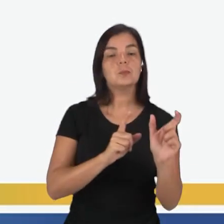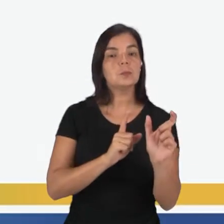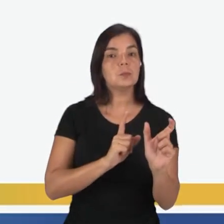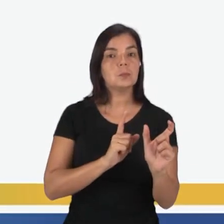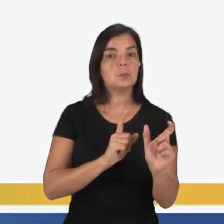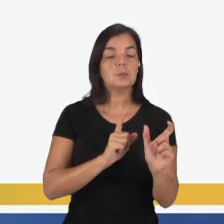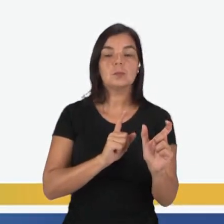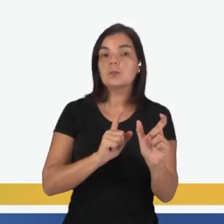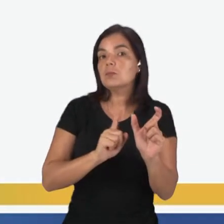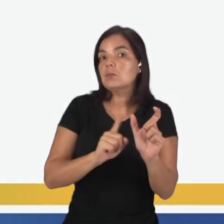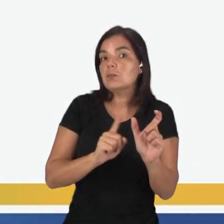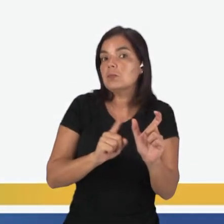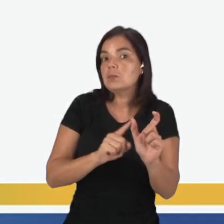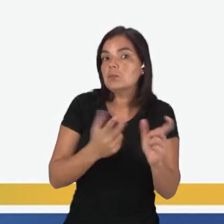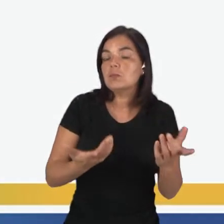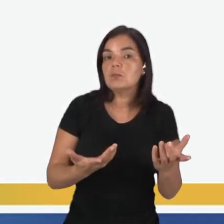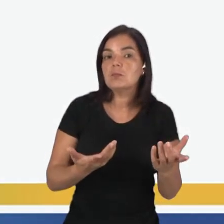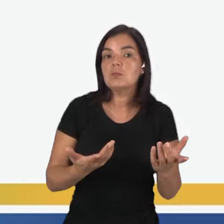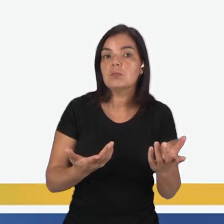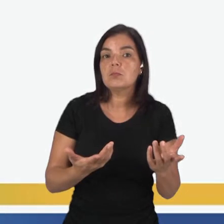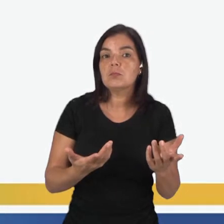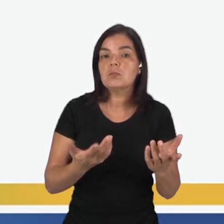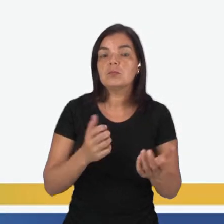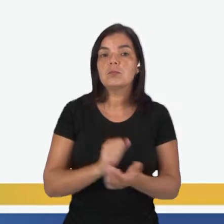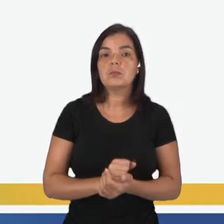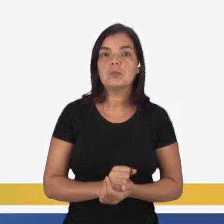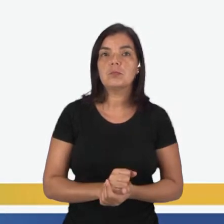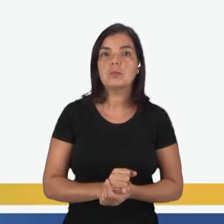palavra, né,